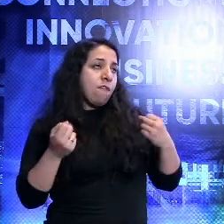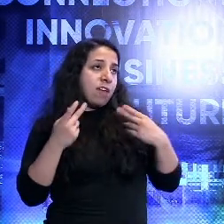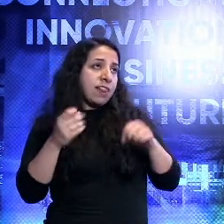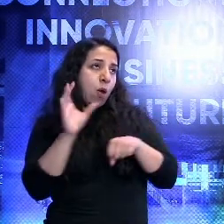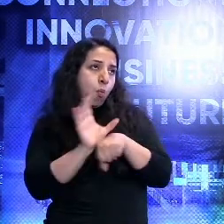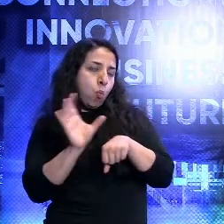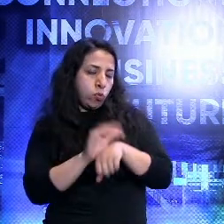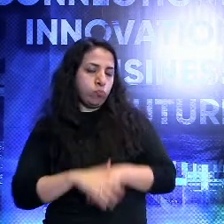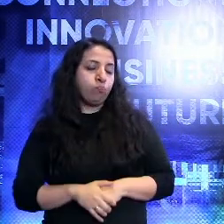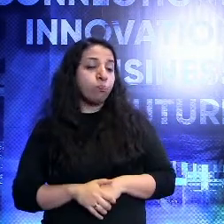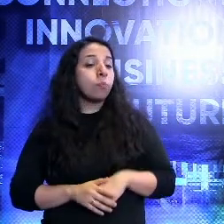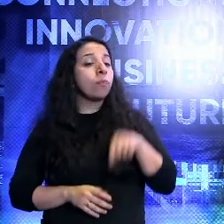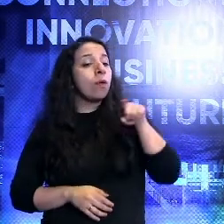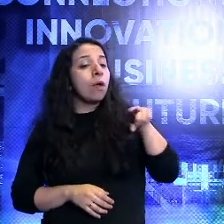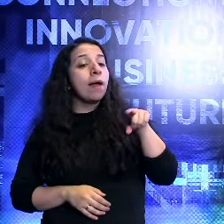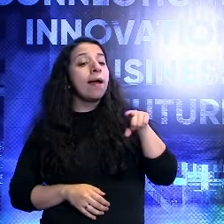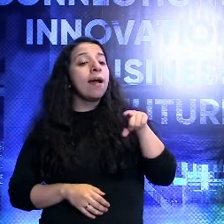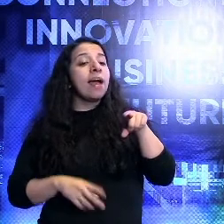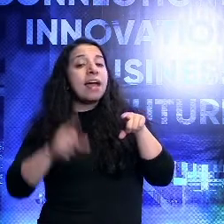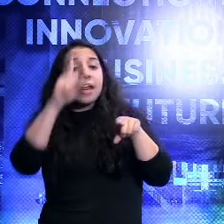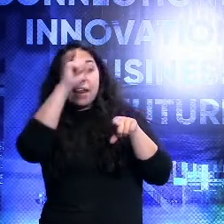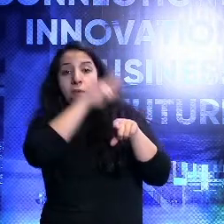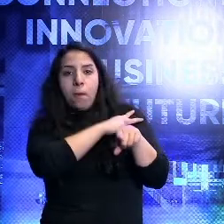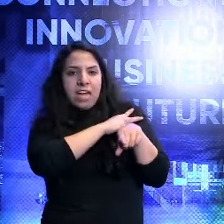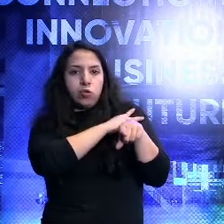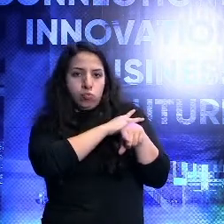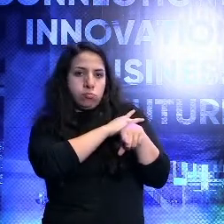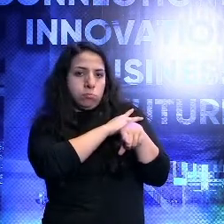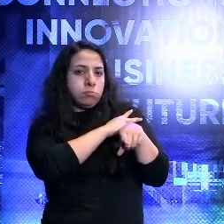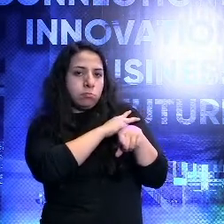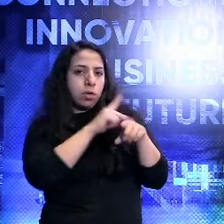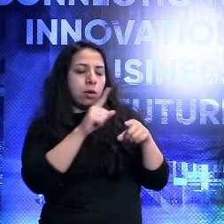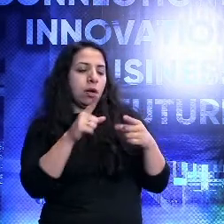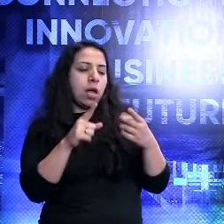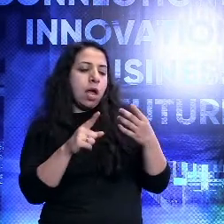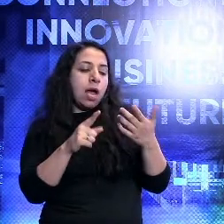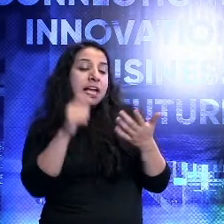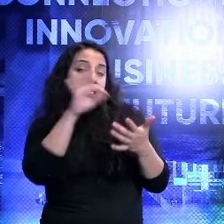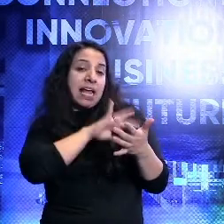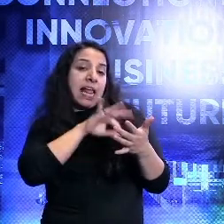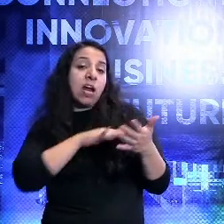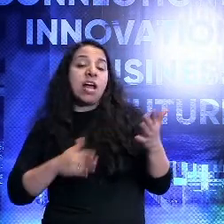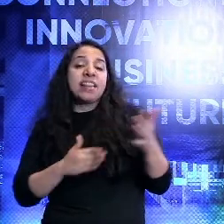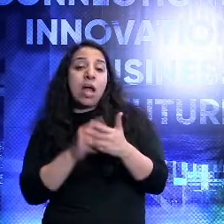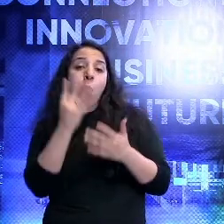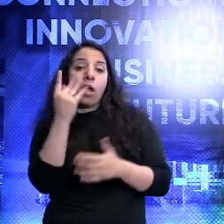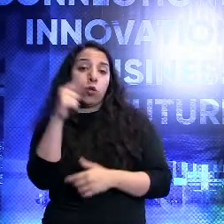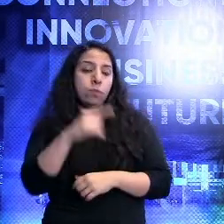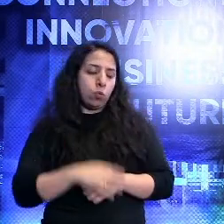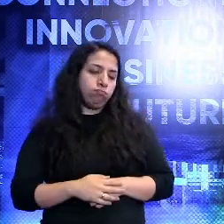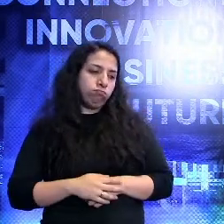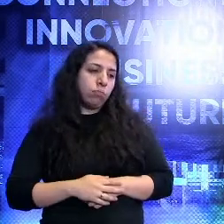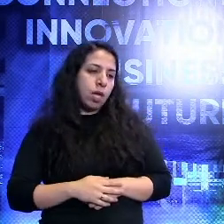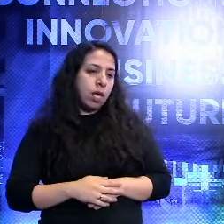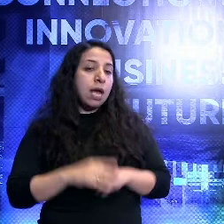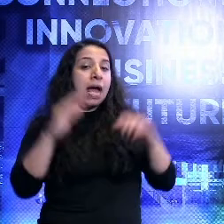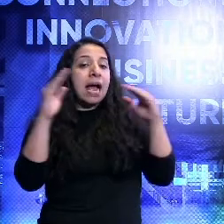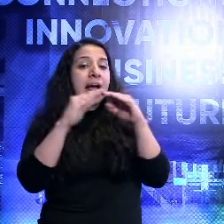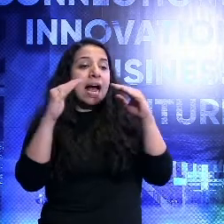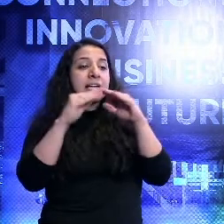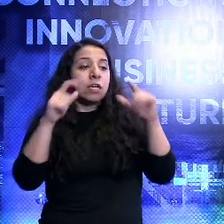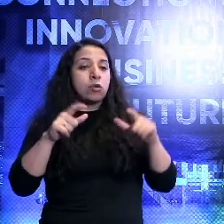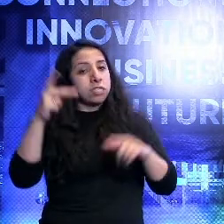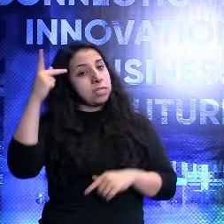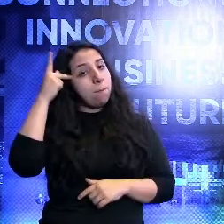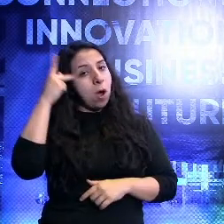até R$4.000, porque é onde se encaixa o meu produto, localização Grande São Paulo, que é onde fica o meu centro educacional, e a área de atuação,